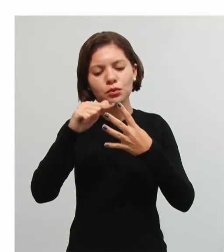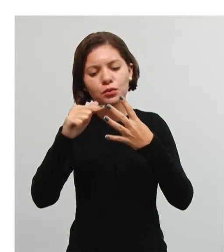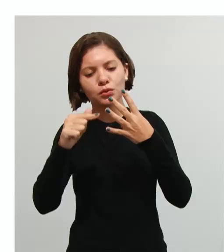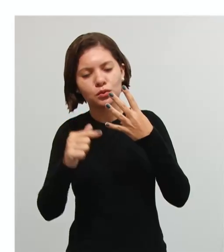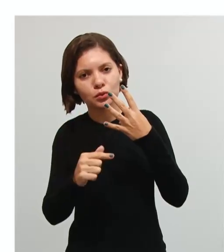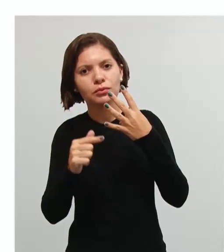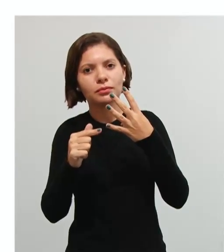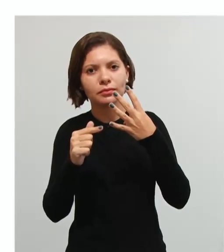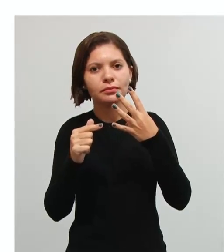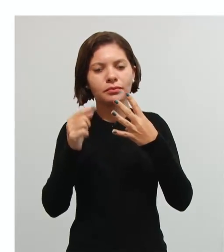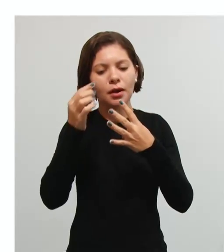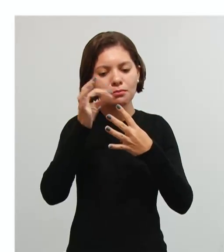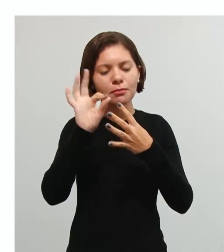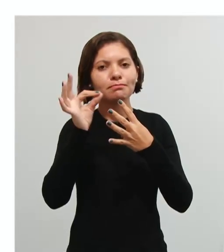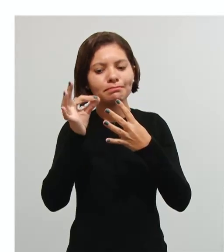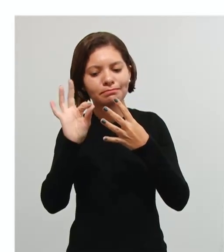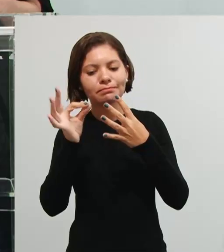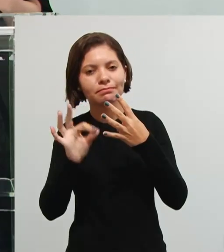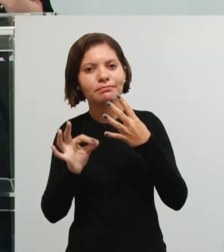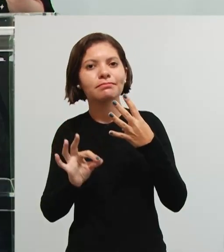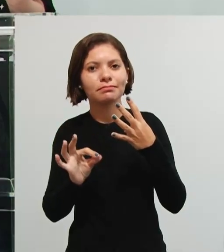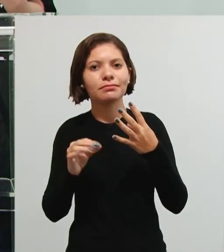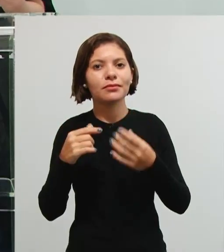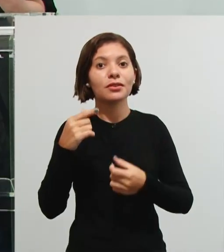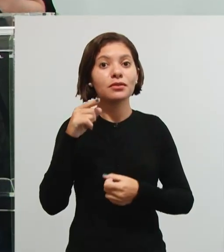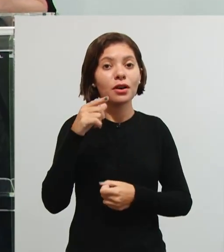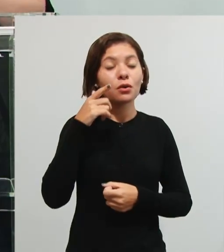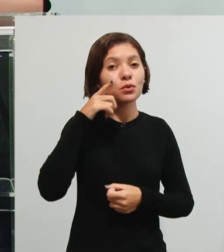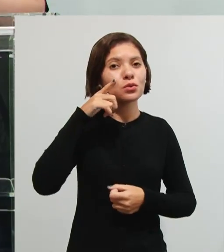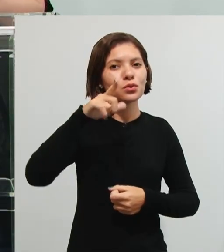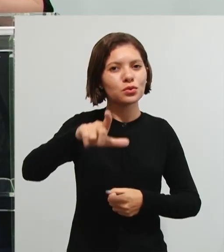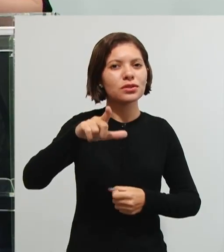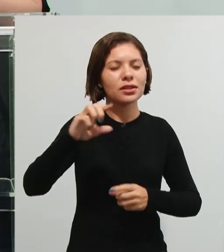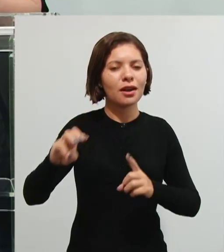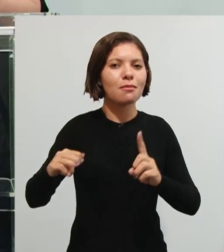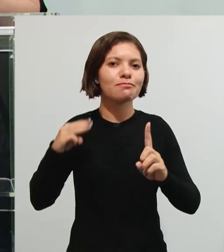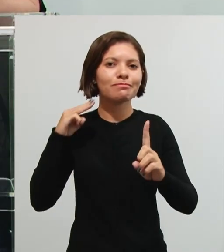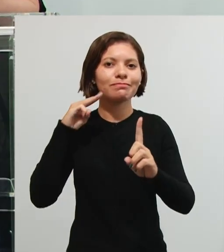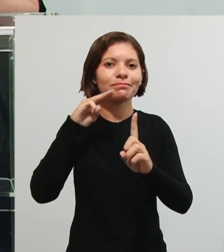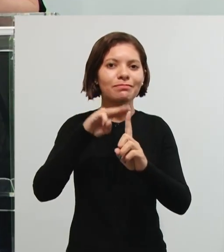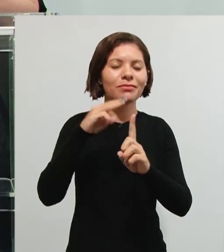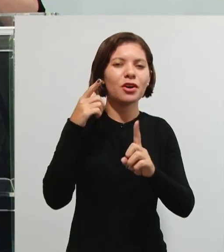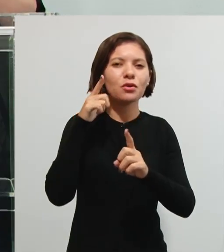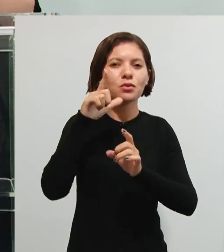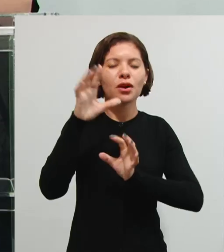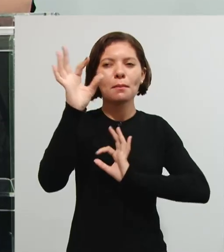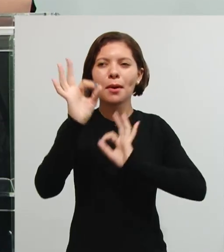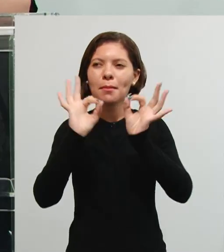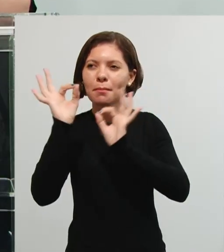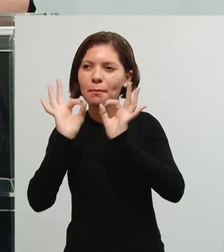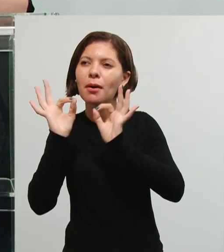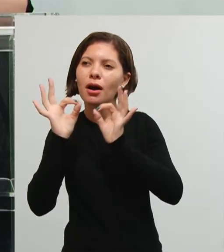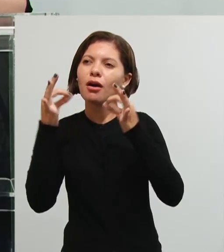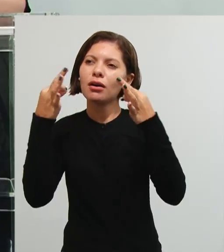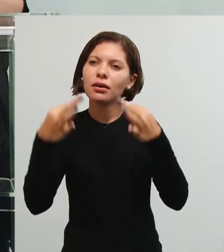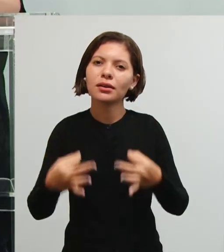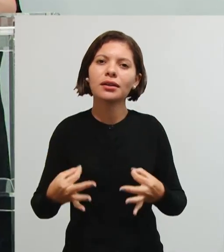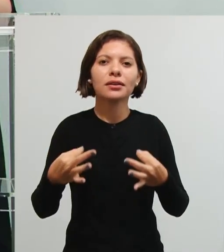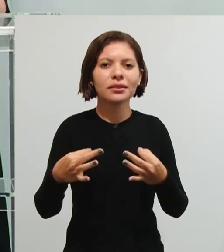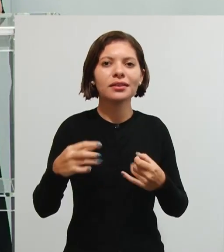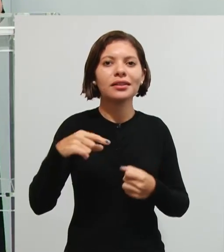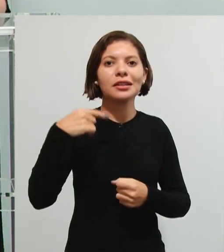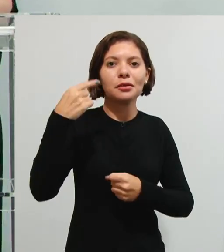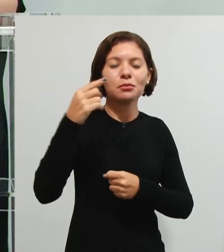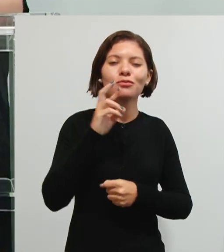sistema organizado para você conseguir cumprir as suas metas, para você conseguir organizar tudo a fim de chegar